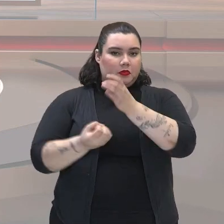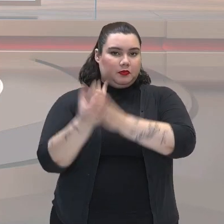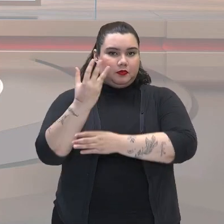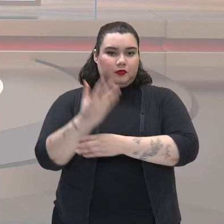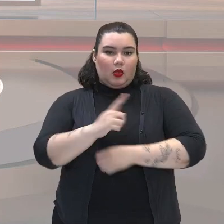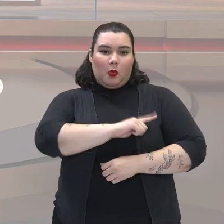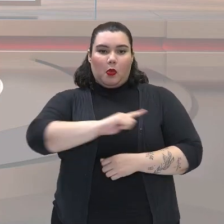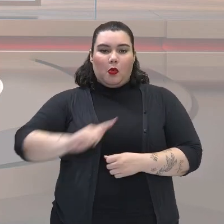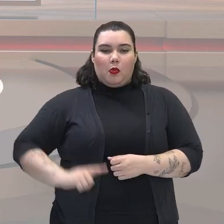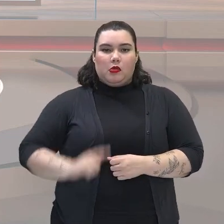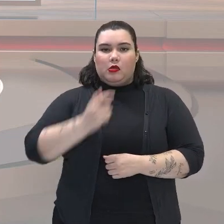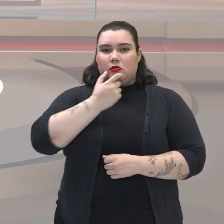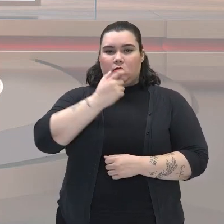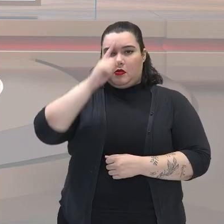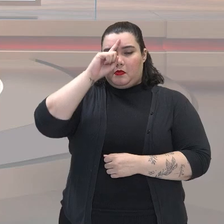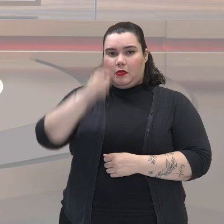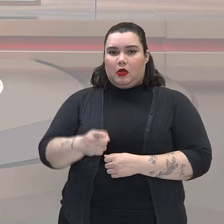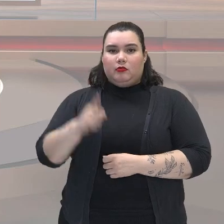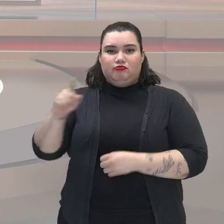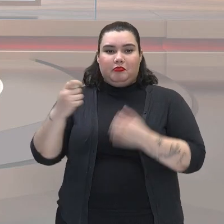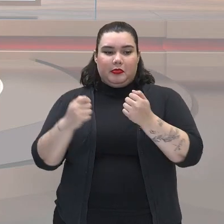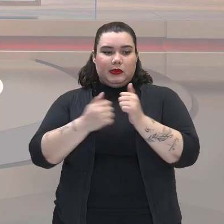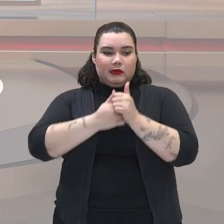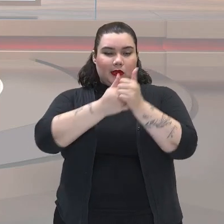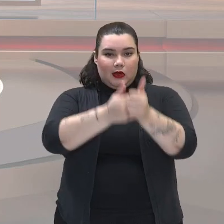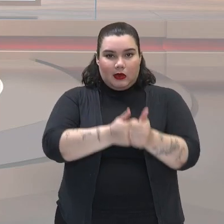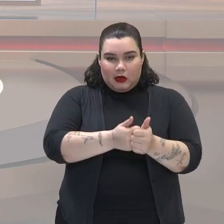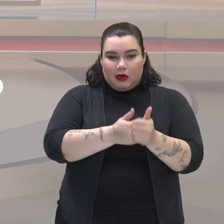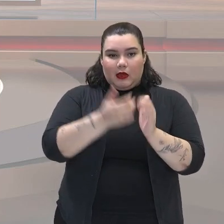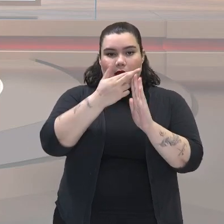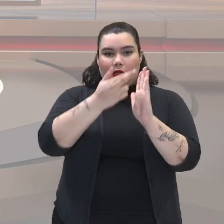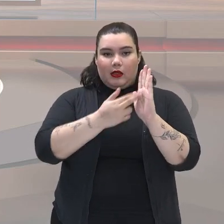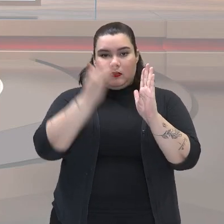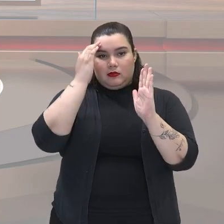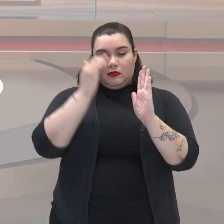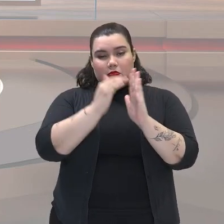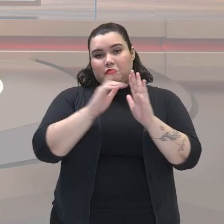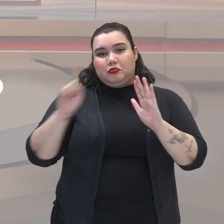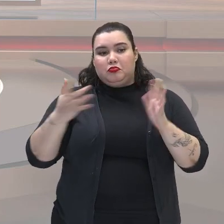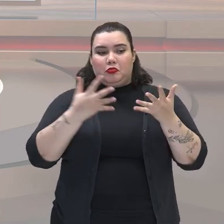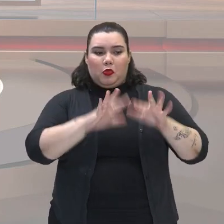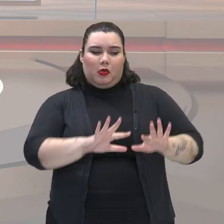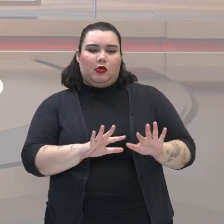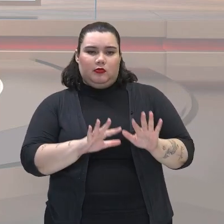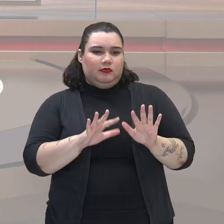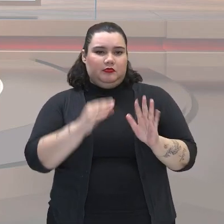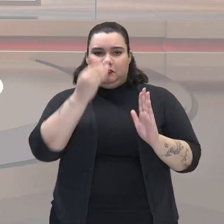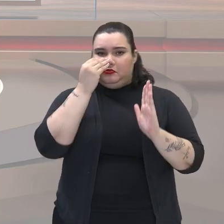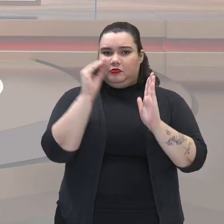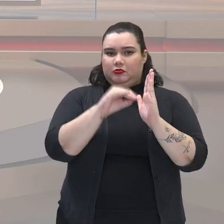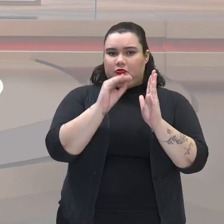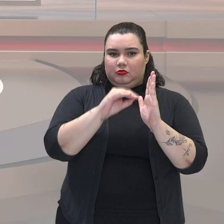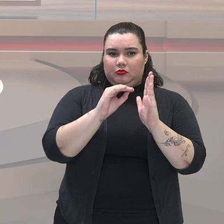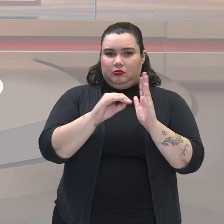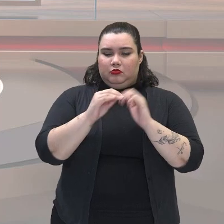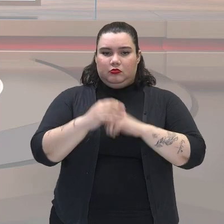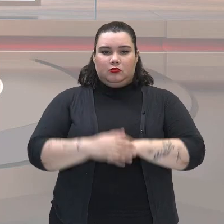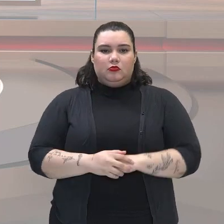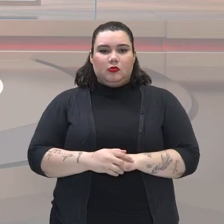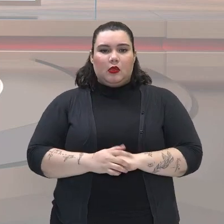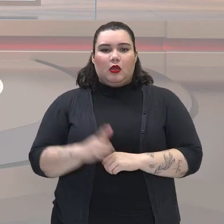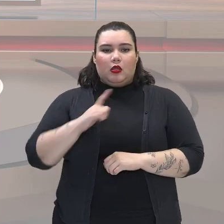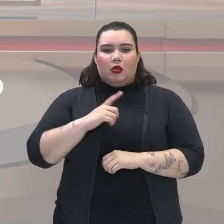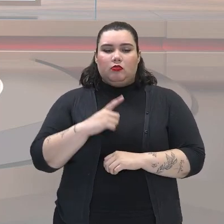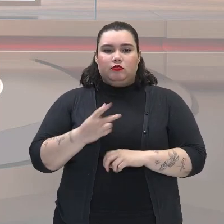governo inglês dava alguma ordem que eles tinham que cumprir, eles simplesmente não faziam. Eles pegavam lá, cruzavam os